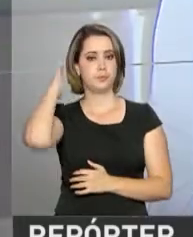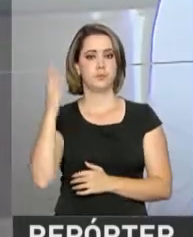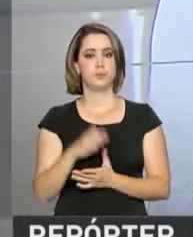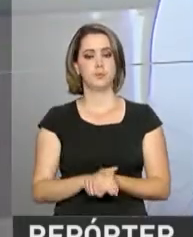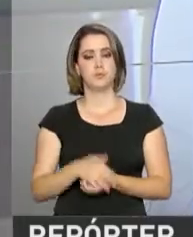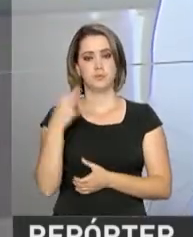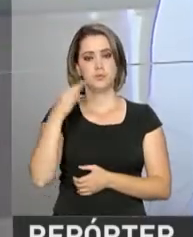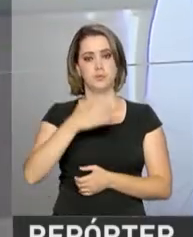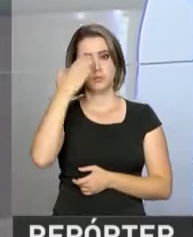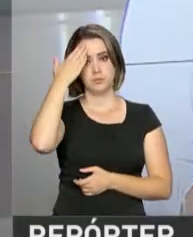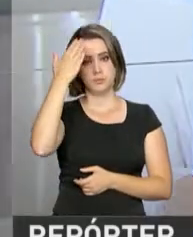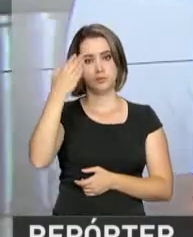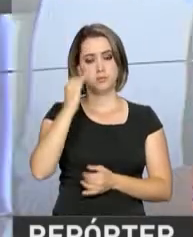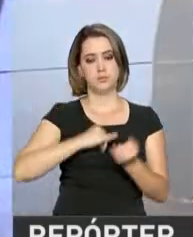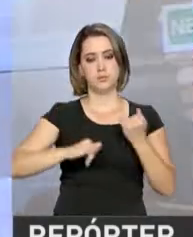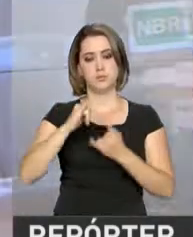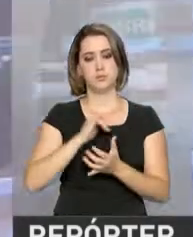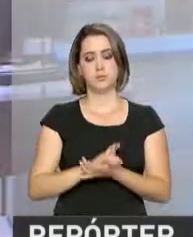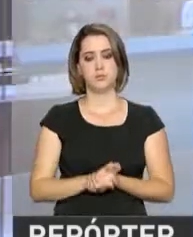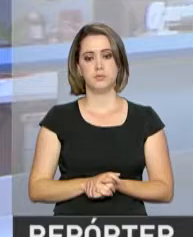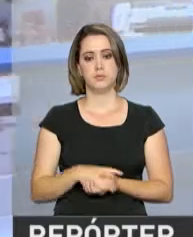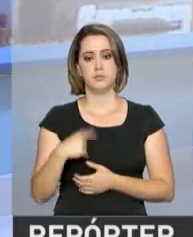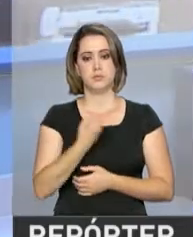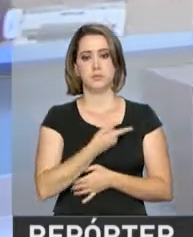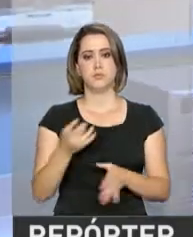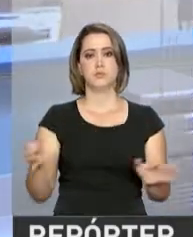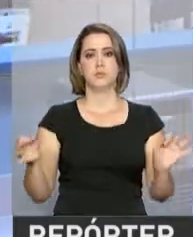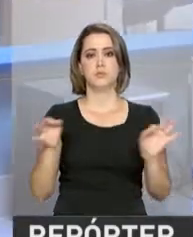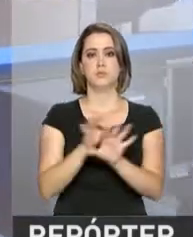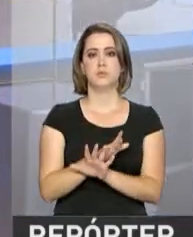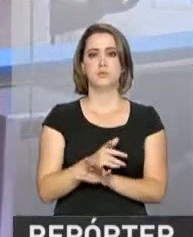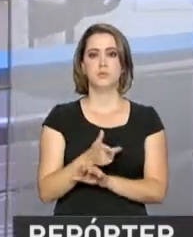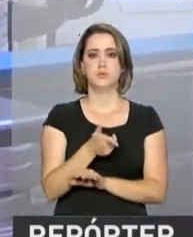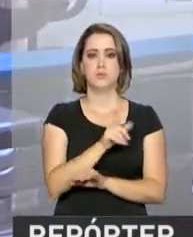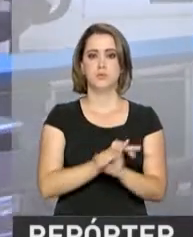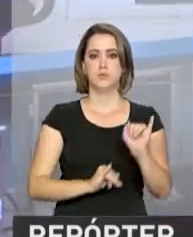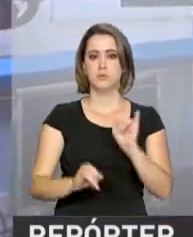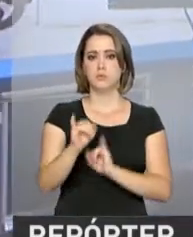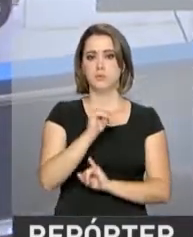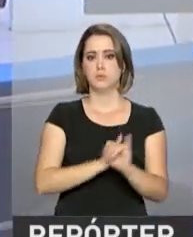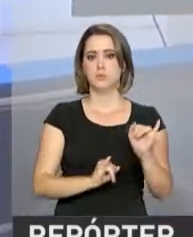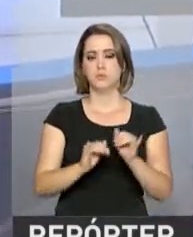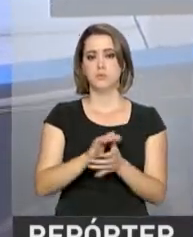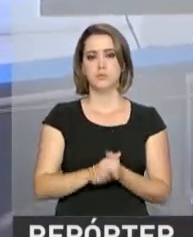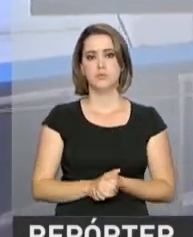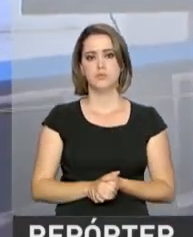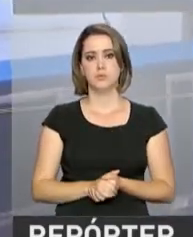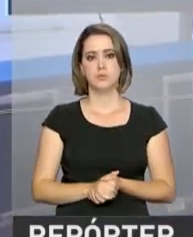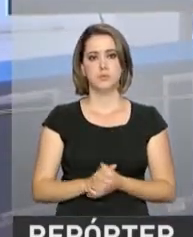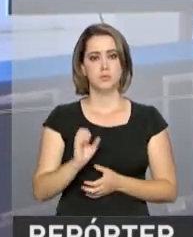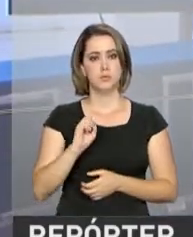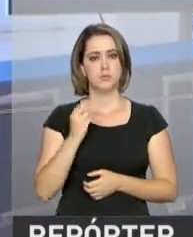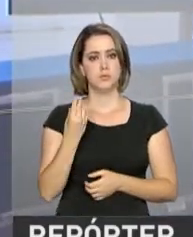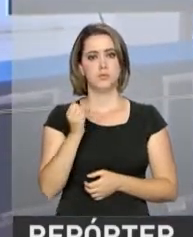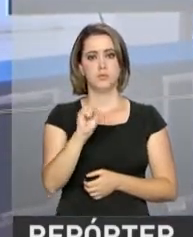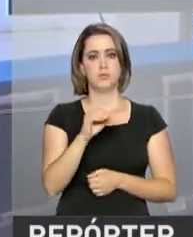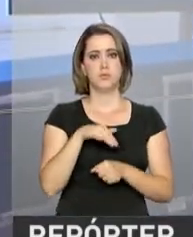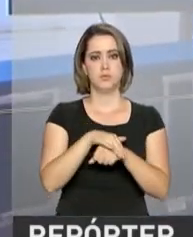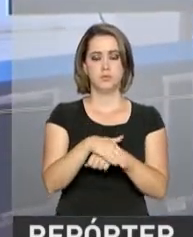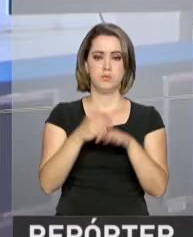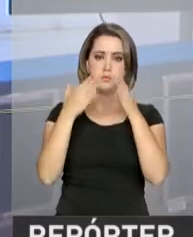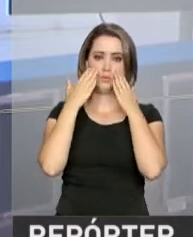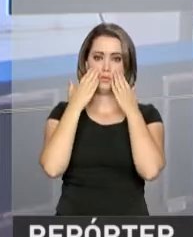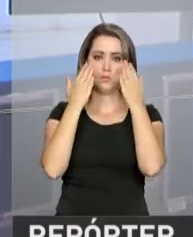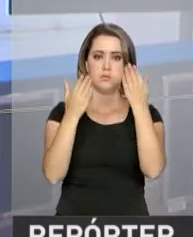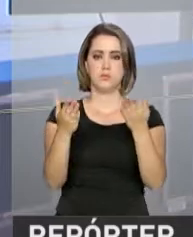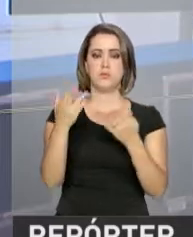certo, Gabriela. Obrigado pelas informações. Nós ficamos por aqui e podemos voltar a qualquer momento com outras informações ou às 8 da noite